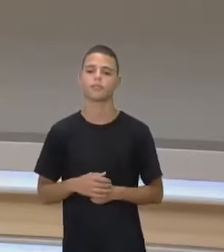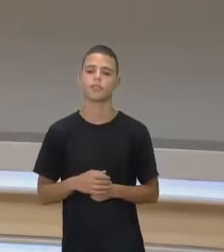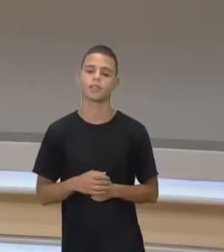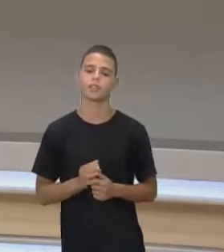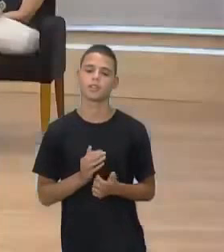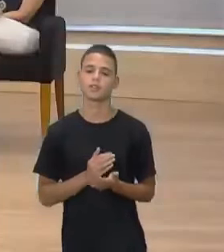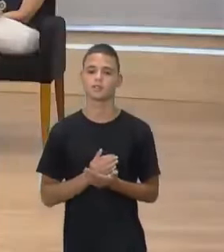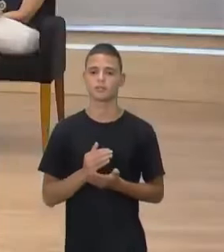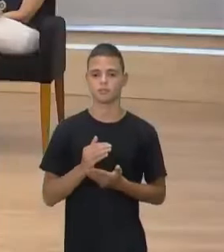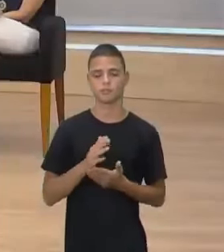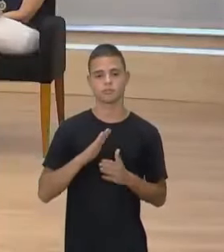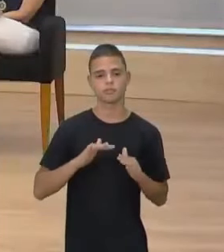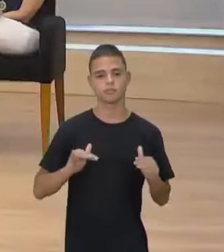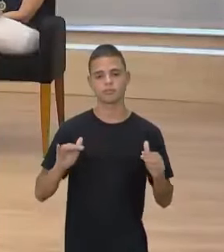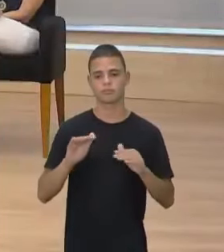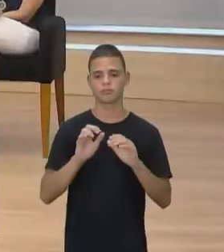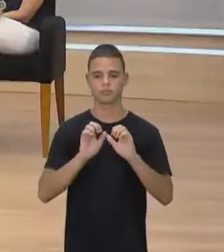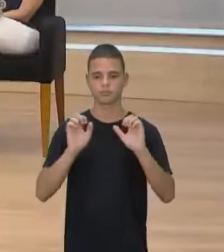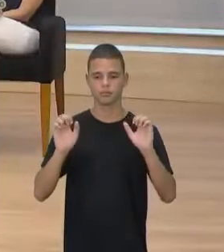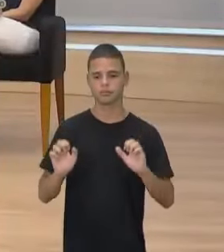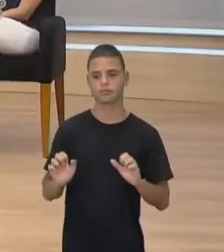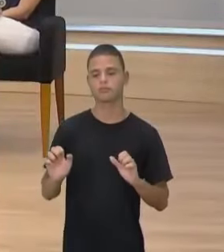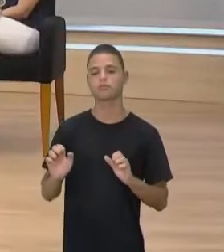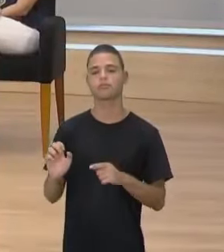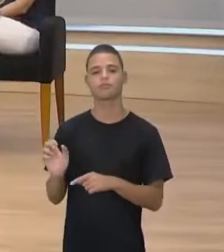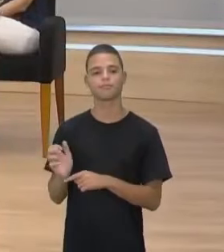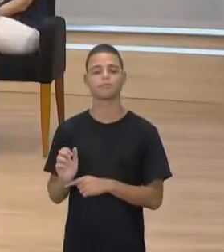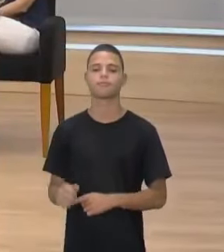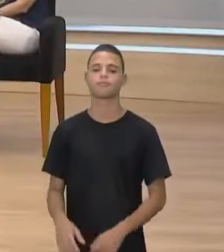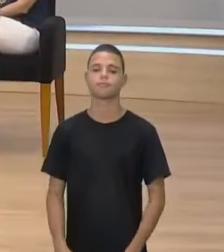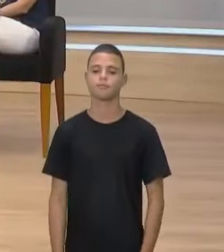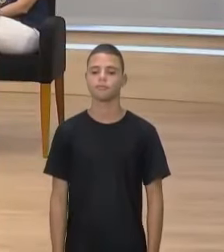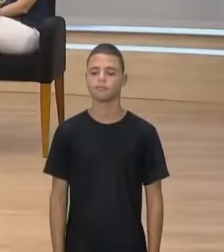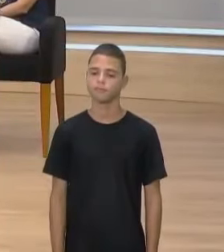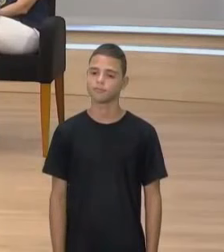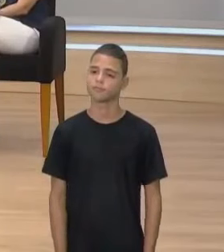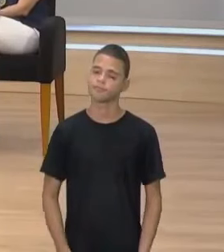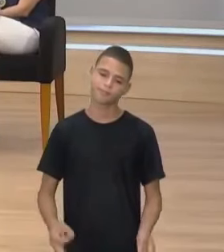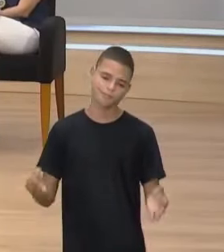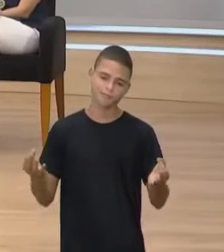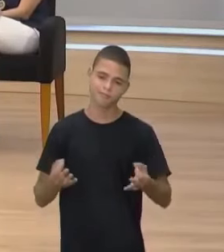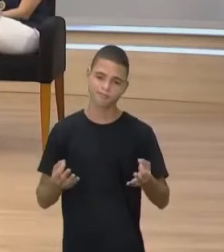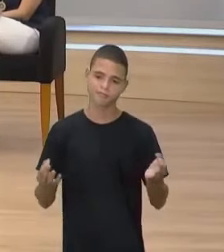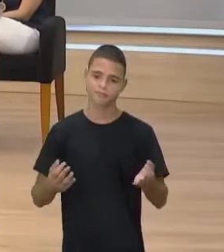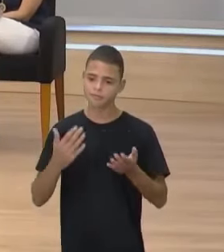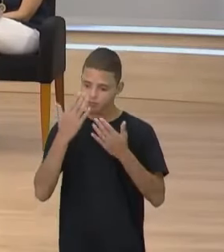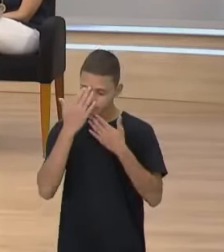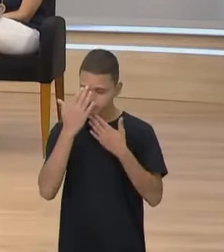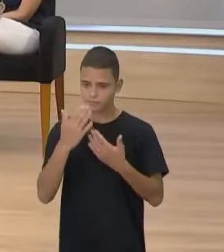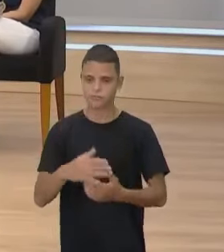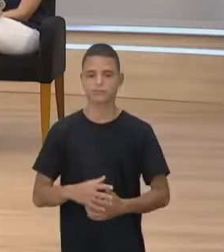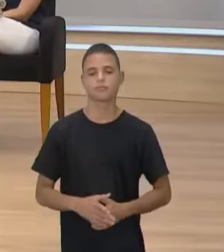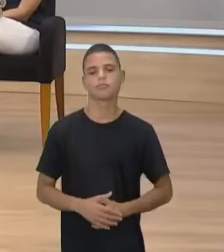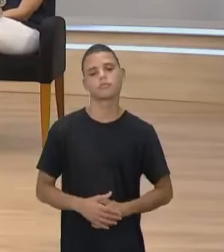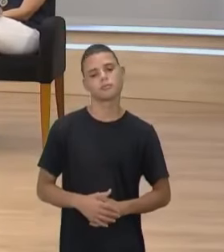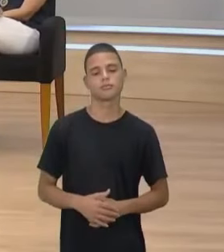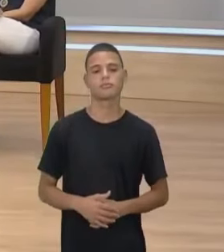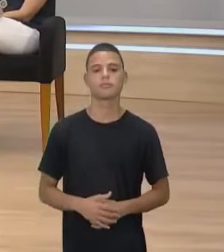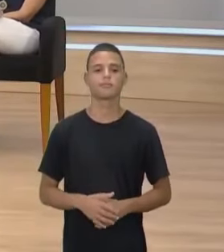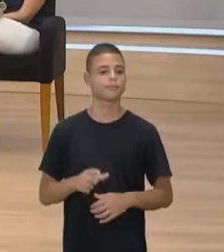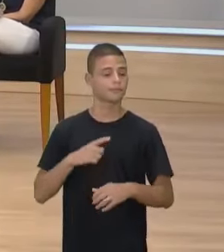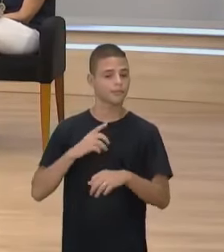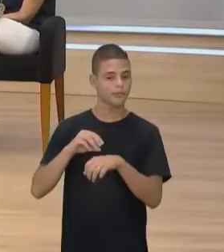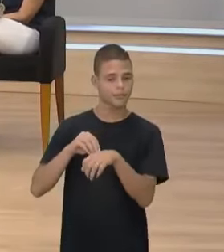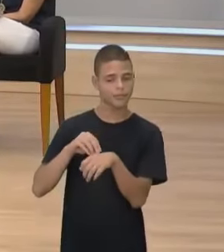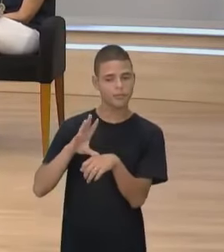defesa civil e entra toda a estrutura do Estado. Perfeito, Eduardo. Tá, acho que tirou as nossas dúvidas em relação a isso. Ótimo. Ah, e tem uma dica,